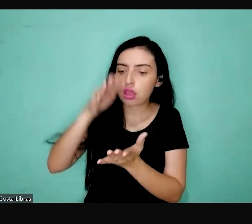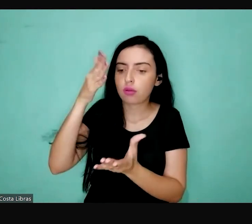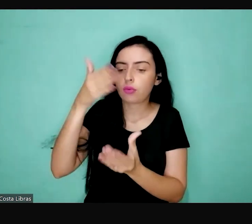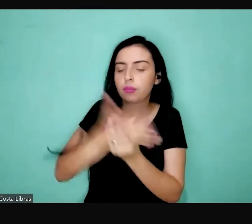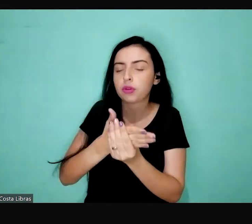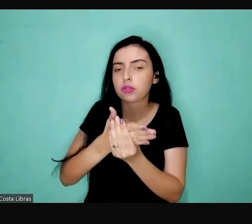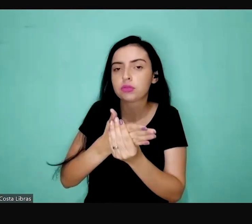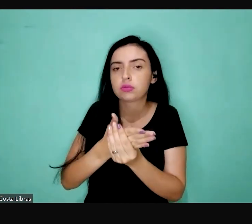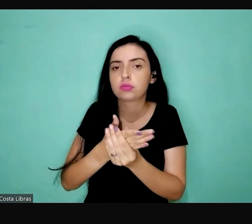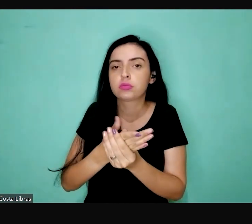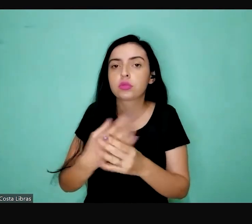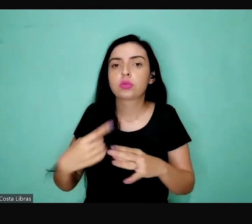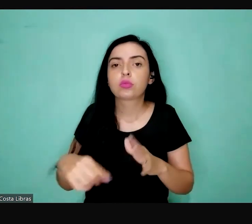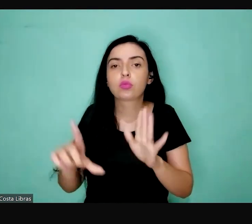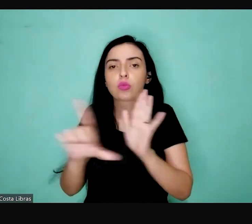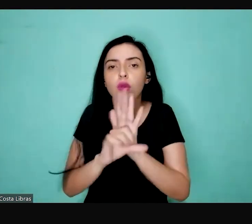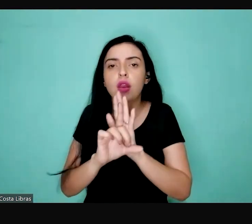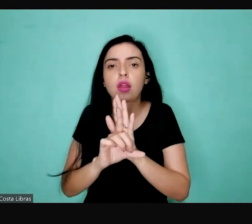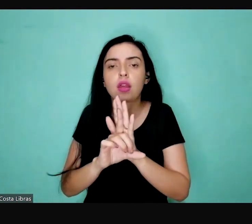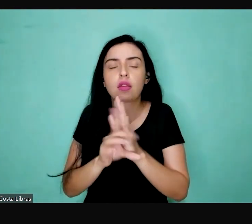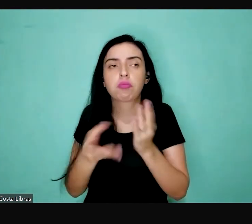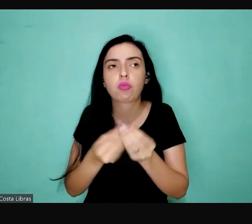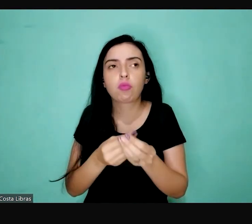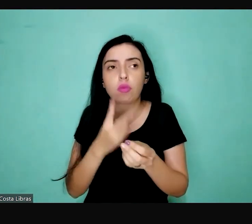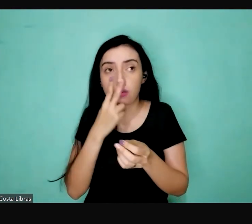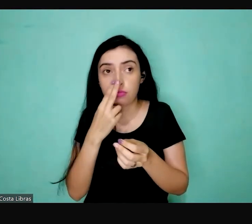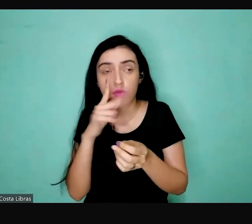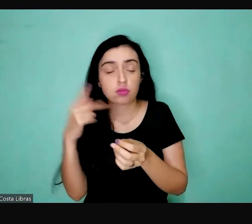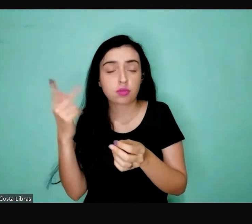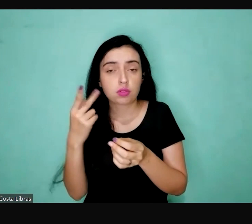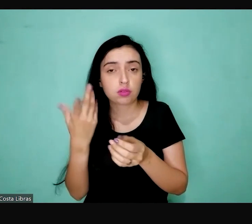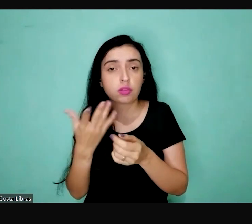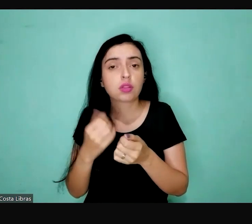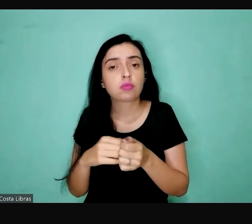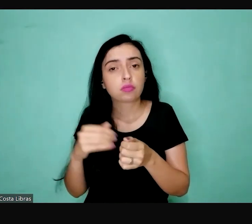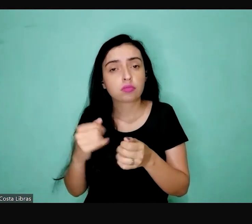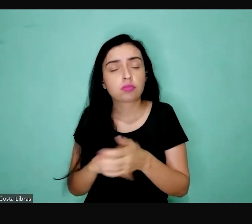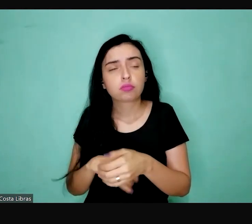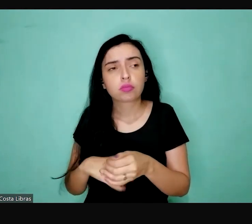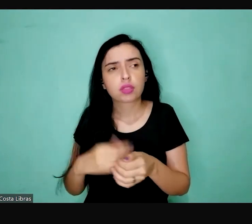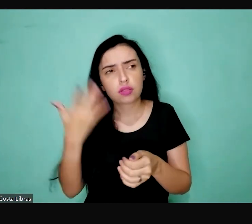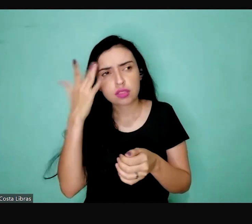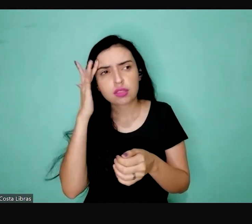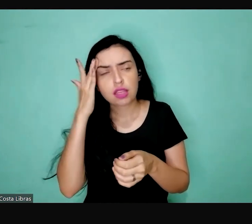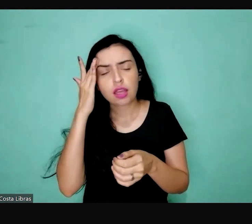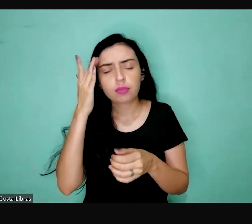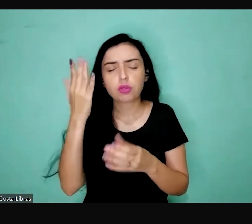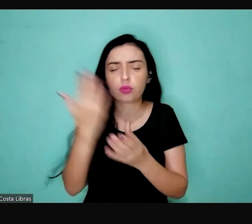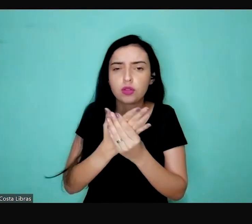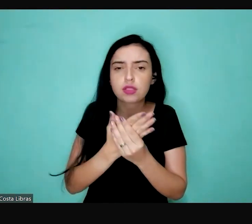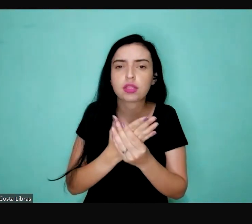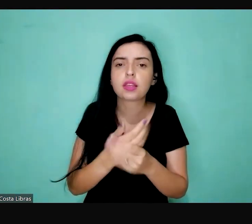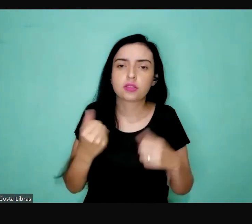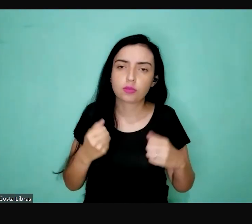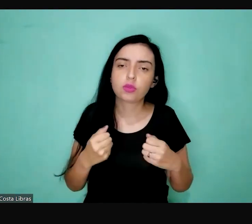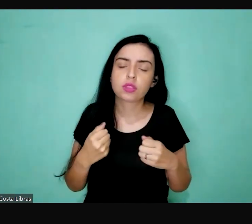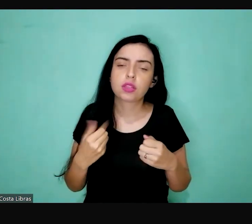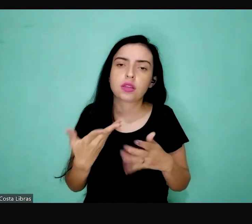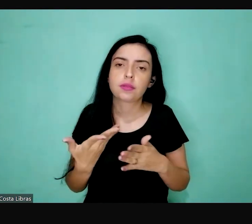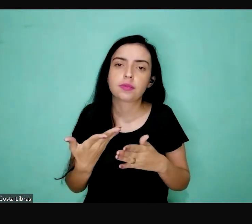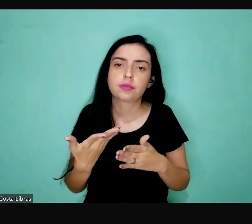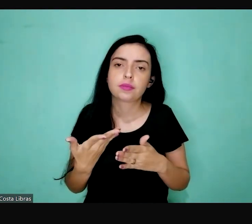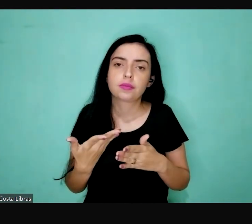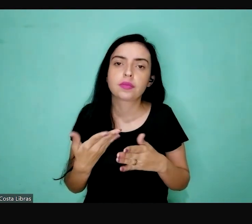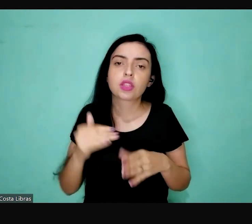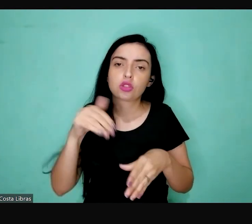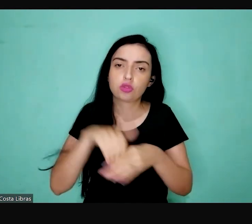legislador achou que, bom, ele é quem mais sabe do caso, então permitamos que vai